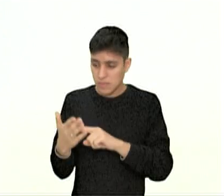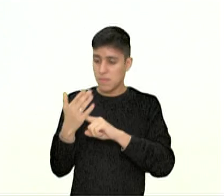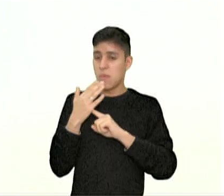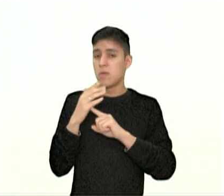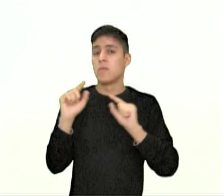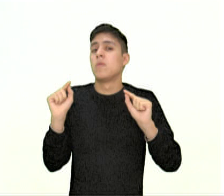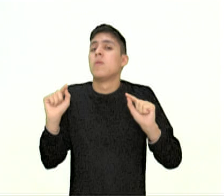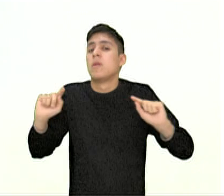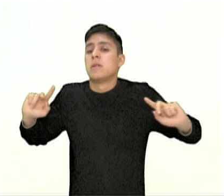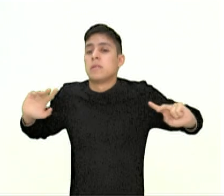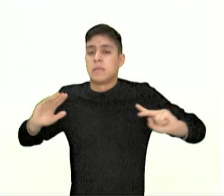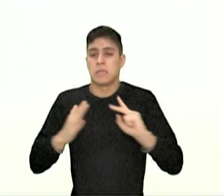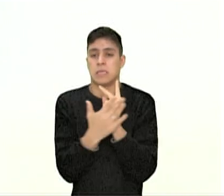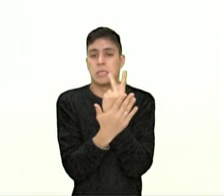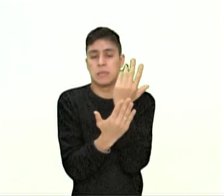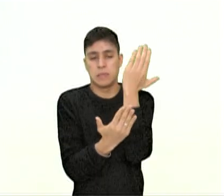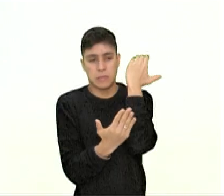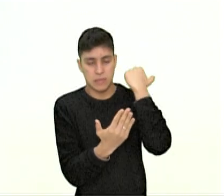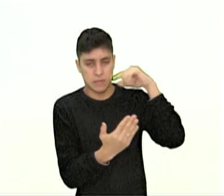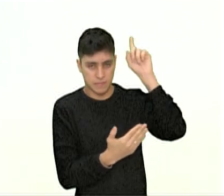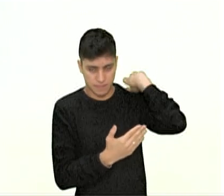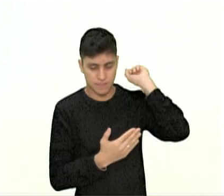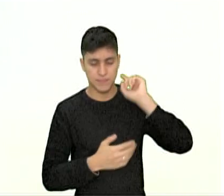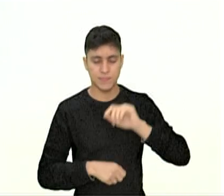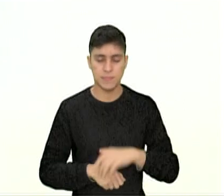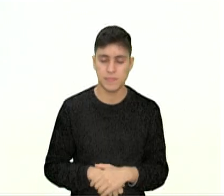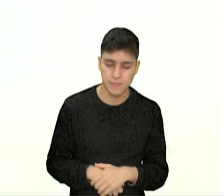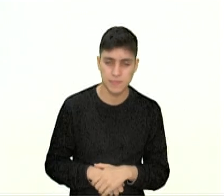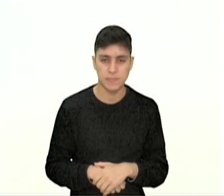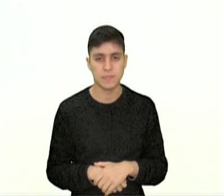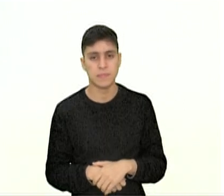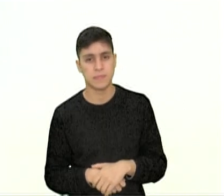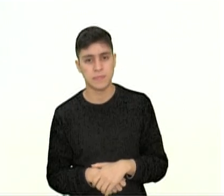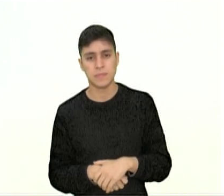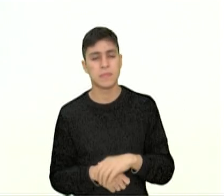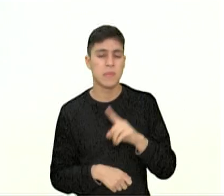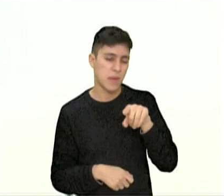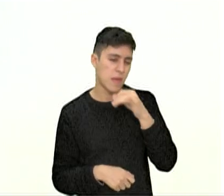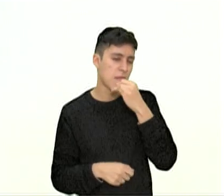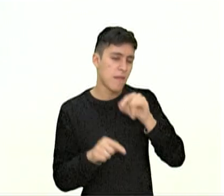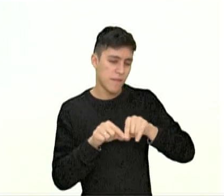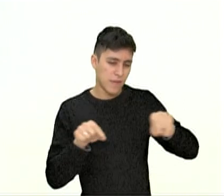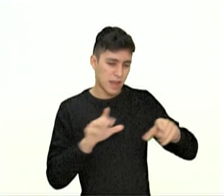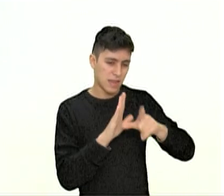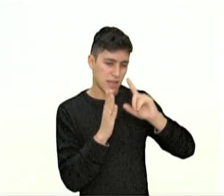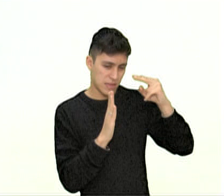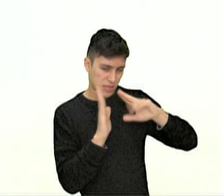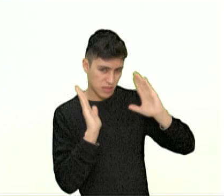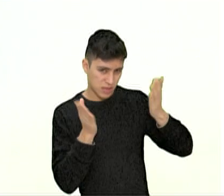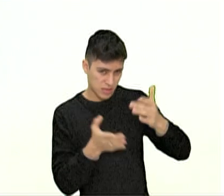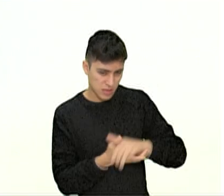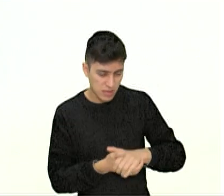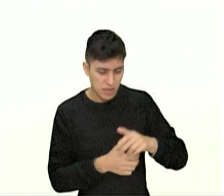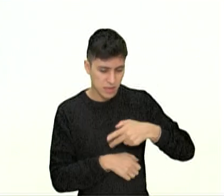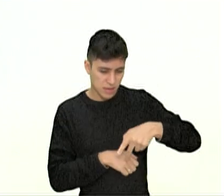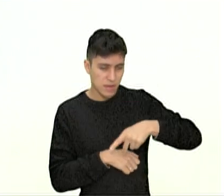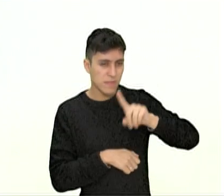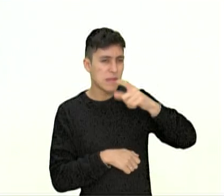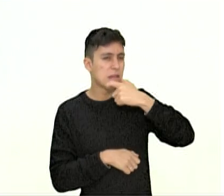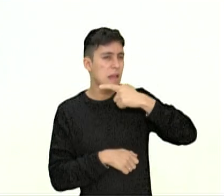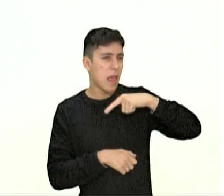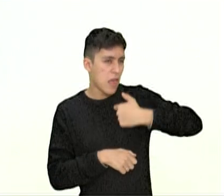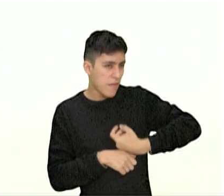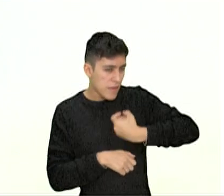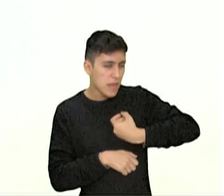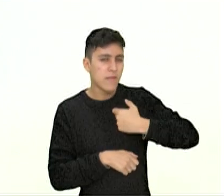ação que ocorreu em um momento determinado do passado. O exemplo foi aquela frase que a gente já leu hoje. Na Inglaterra, onde eu vivo,